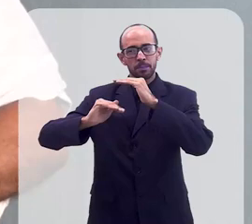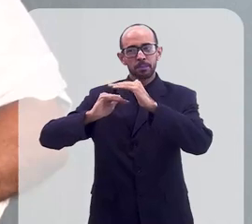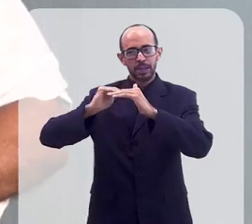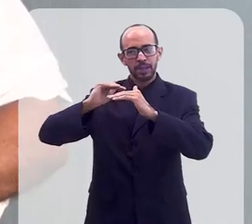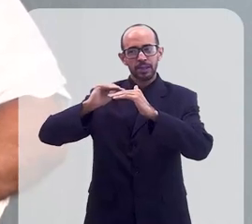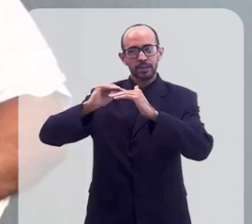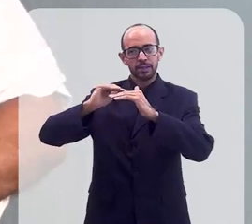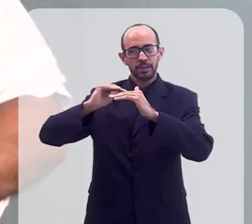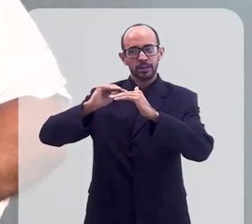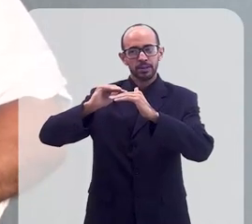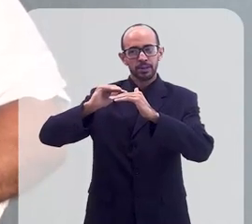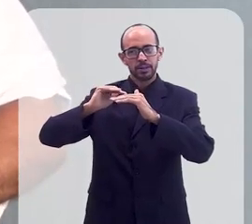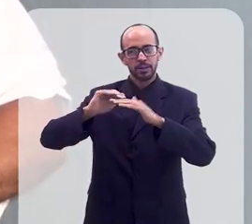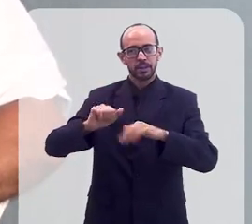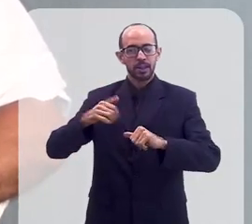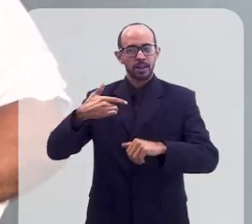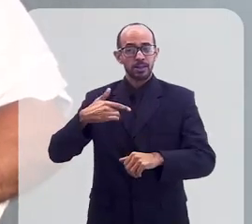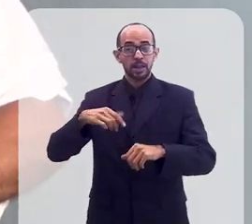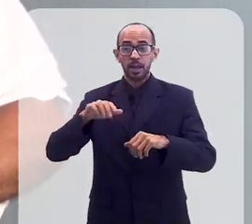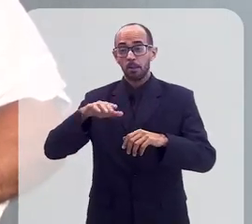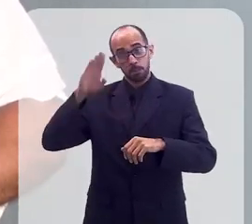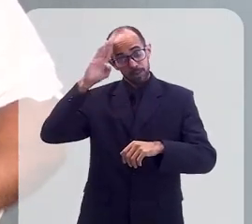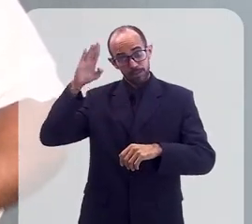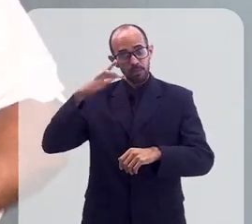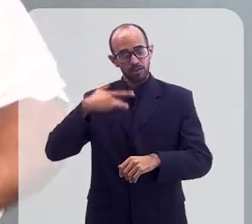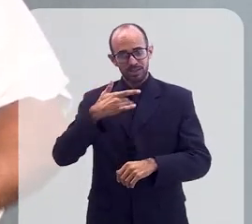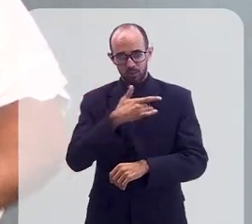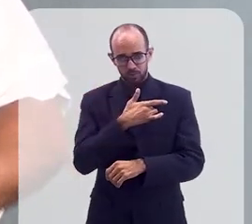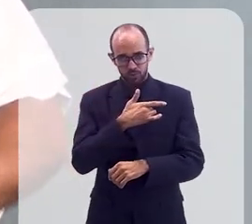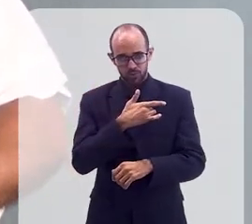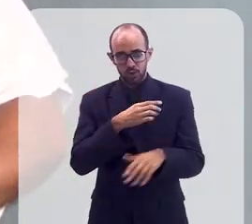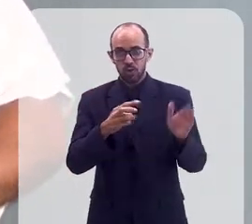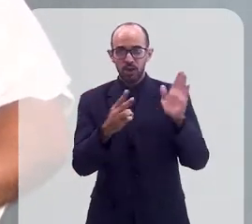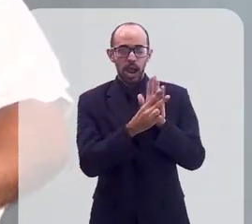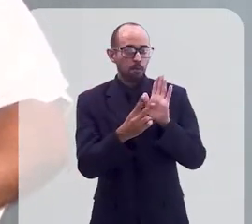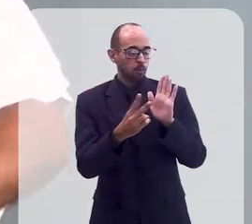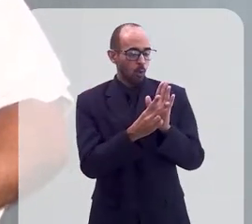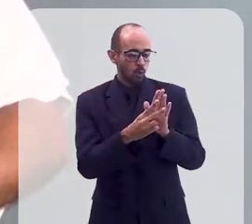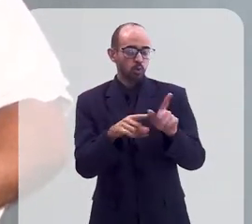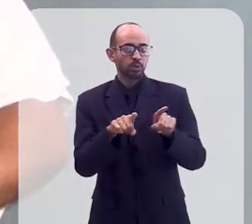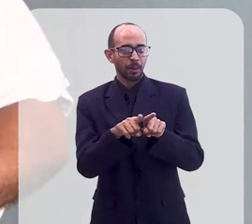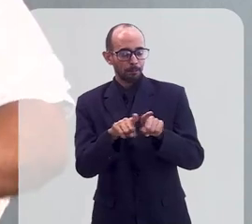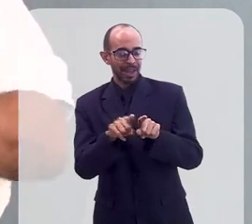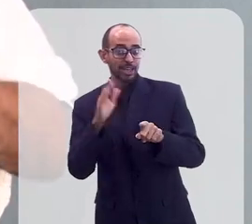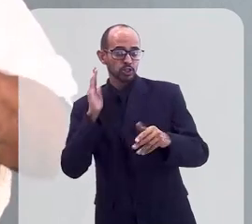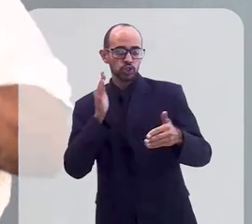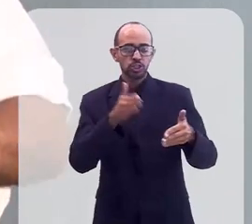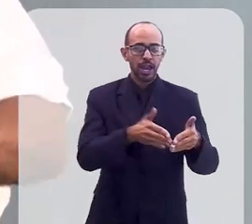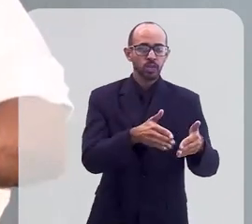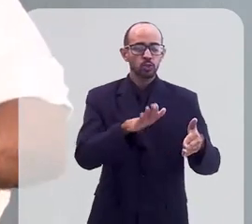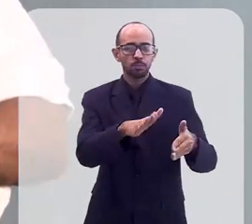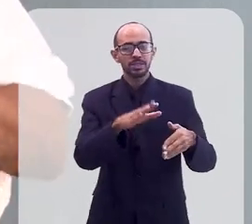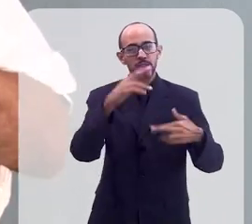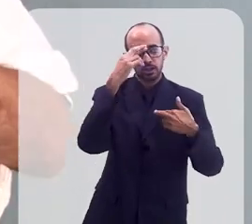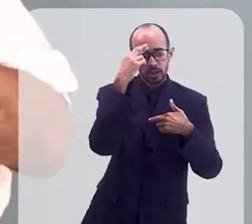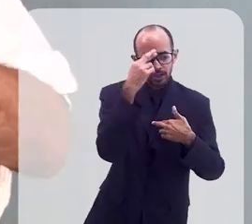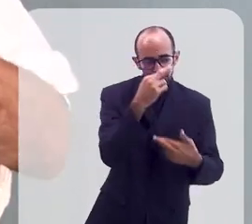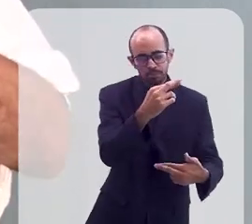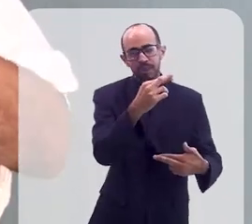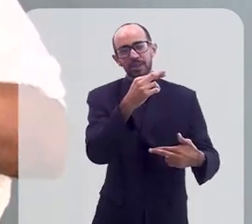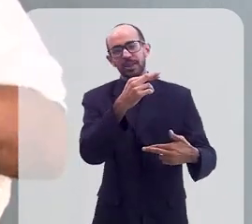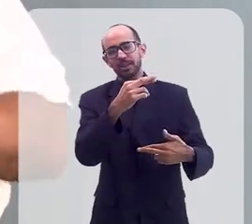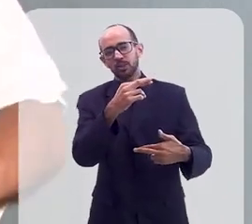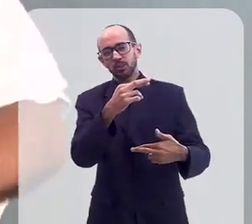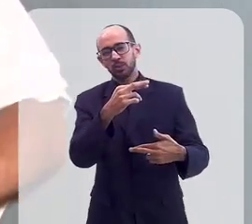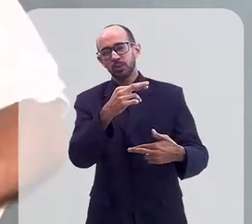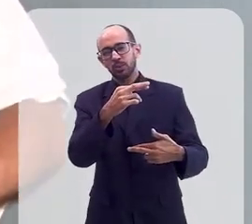né? E é mais a parte de saúde. O Caboclo também é direto, mas ele é respeitoso, ele